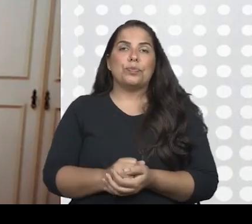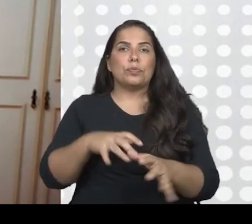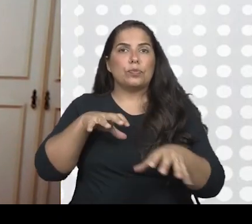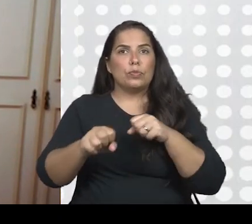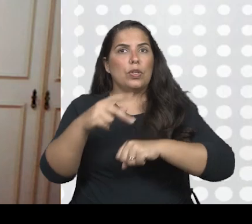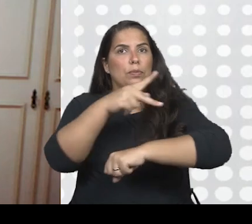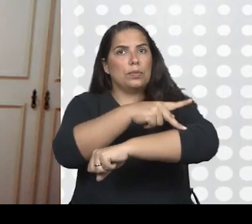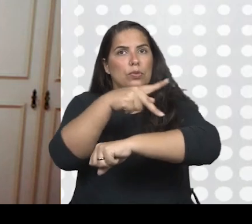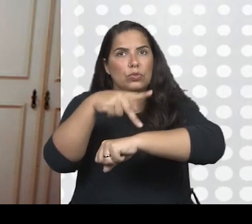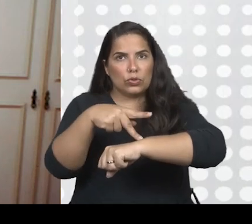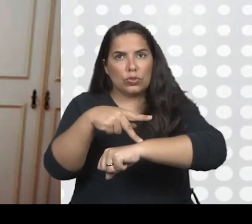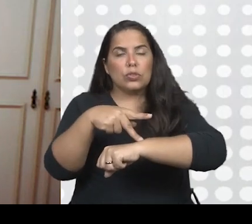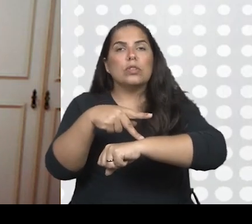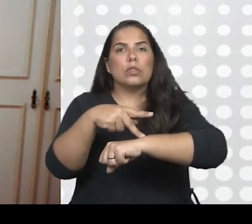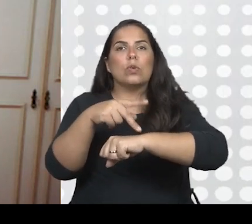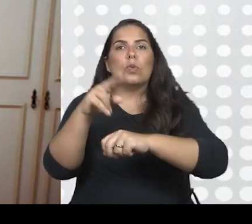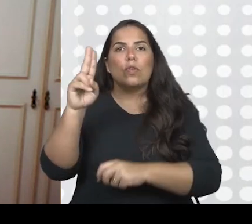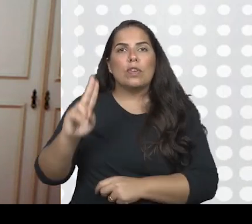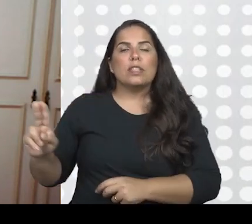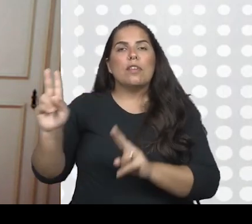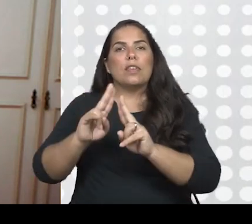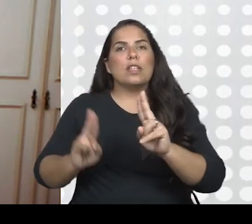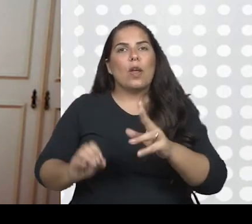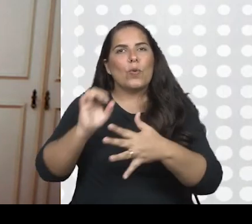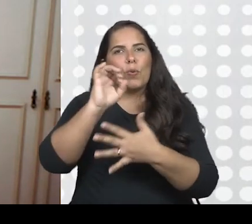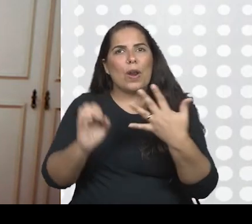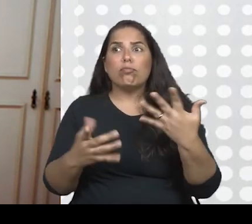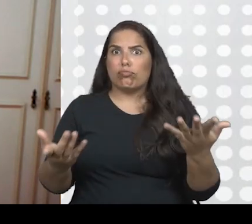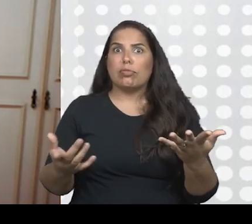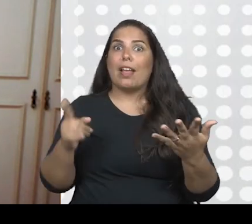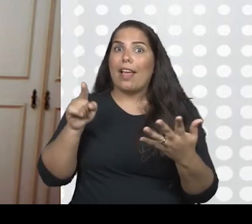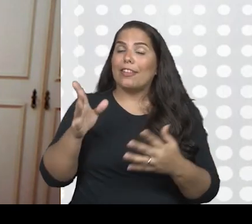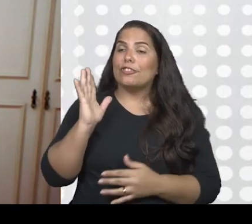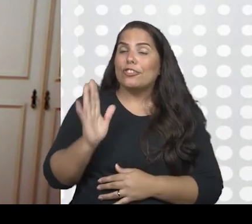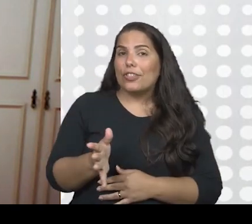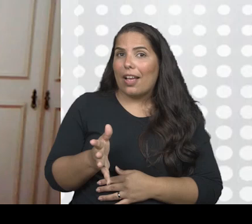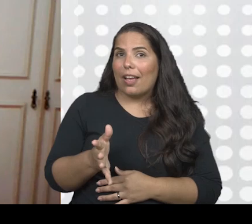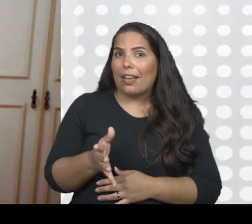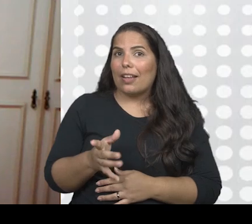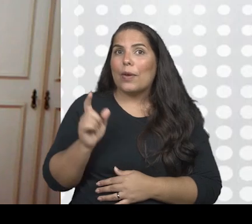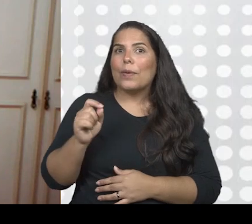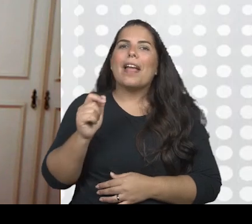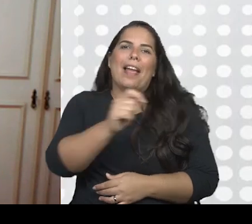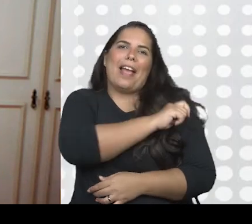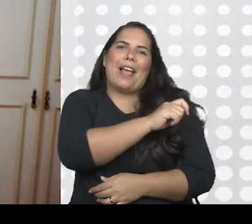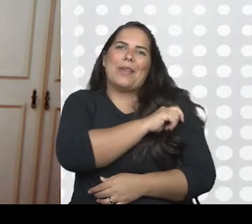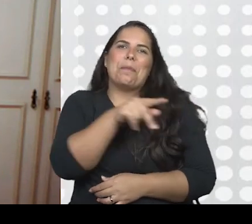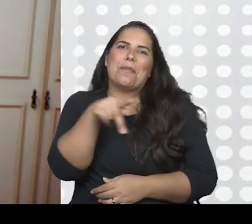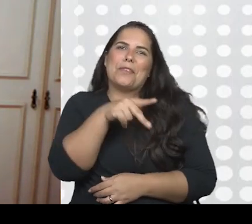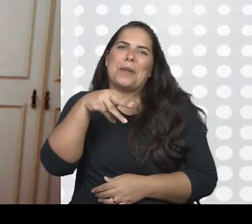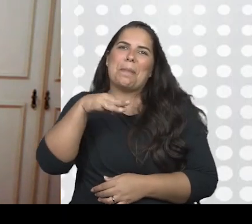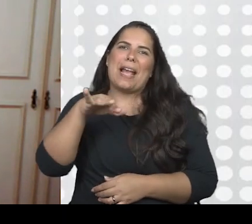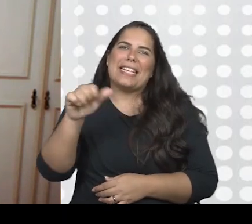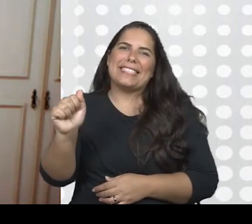graduada em Pedagogia pela Universidade Federal Rural do Rio de Janeiro e foi aluna da